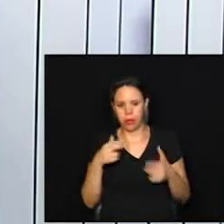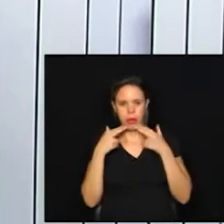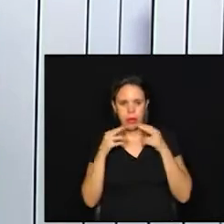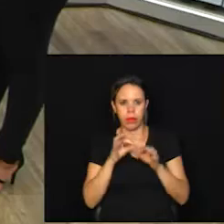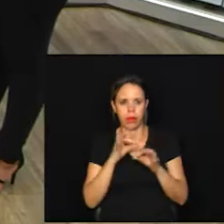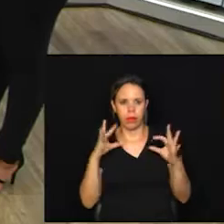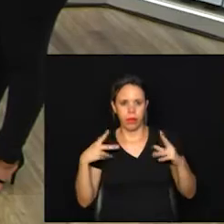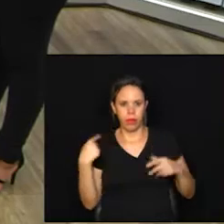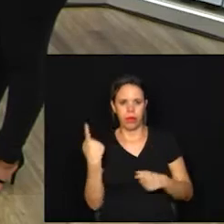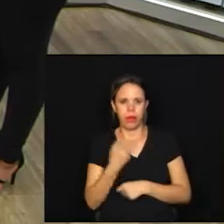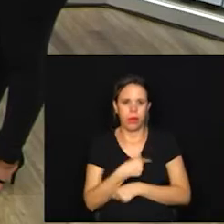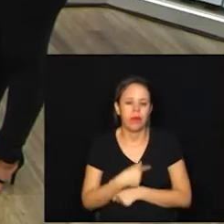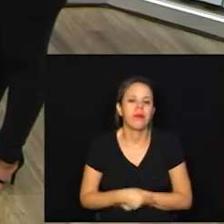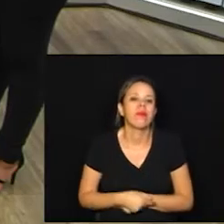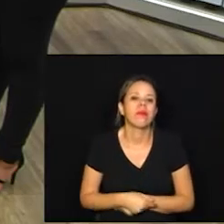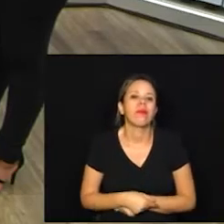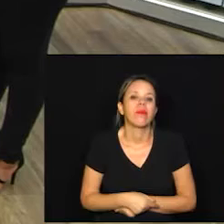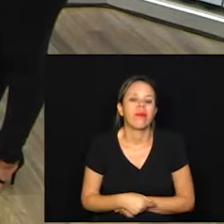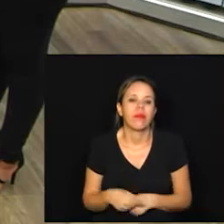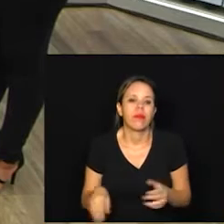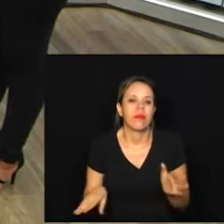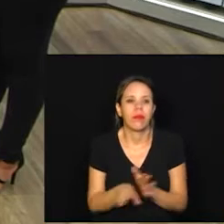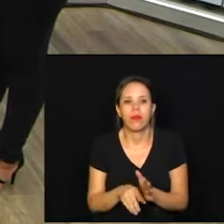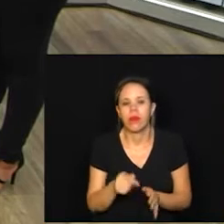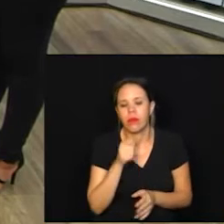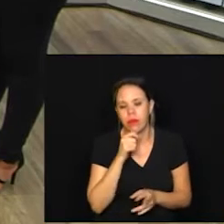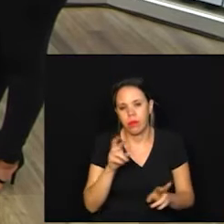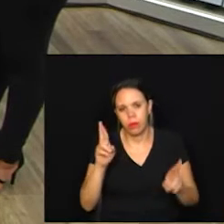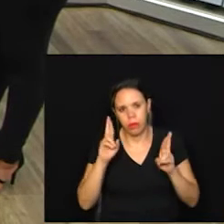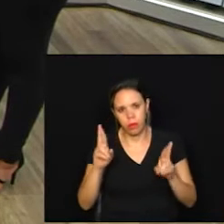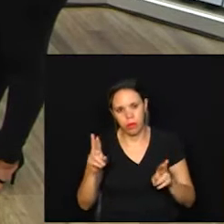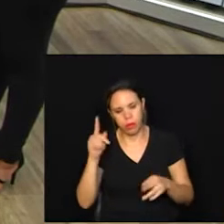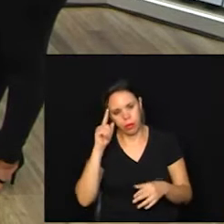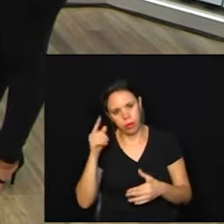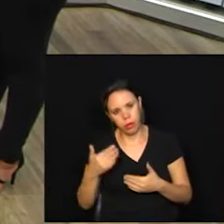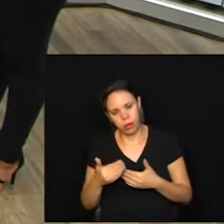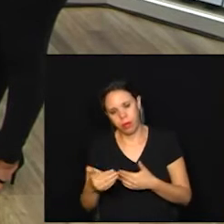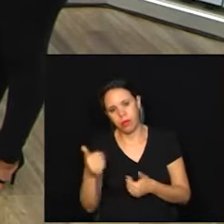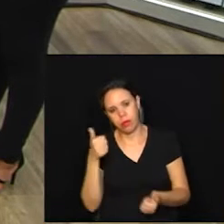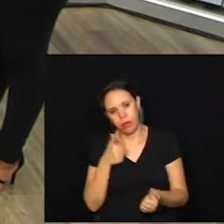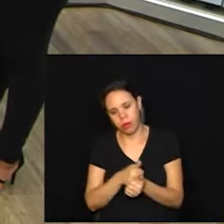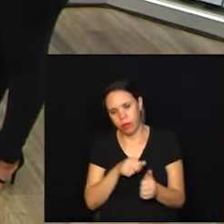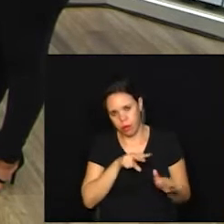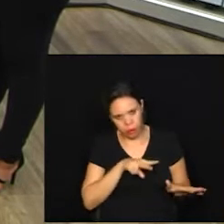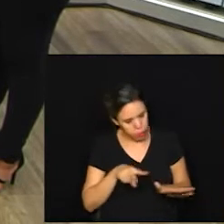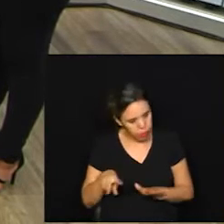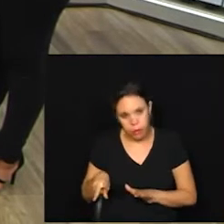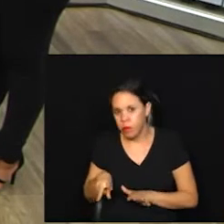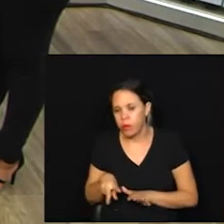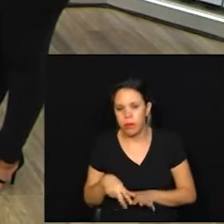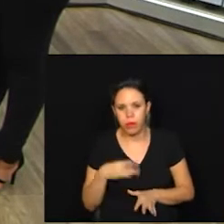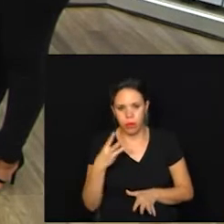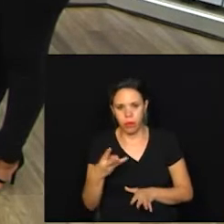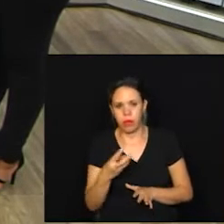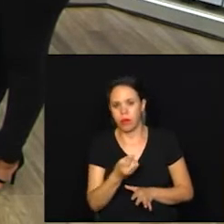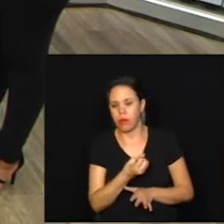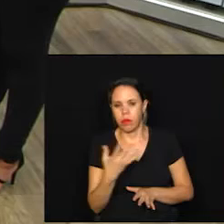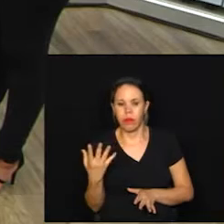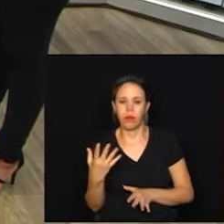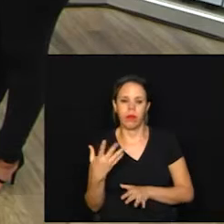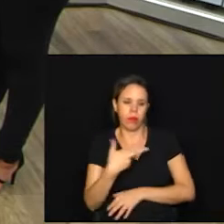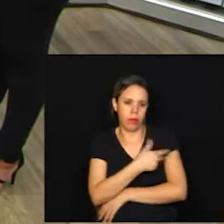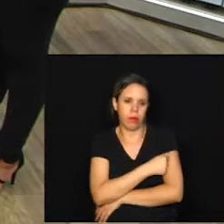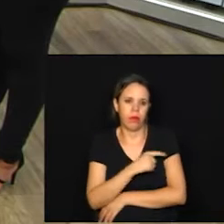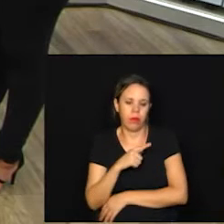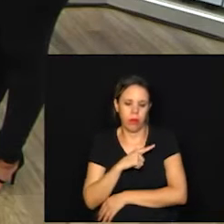notícia para todos nós. Deve chegar aí, espero que nos próximos dias, nas próximas semanas, uma terceira vacina. Então, a gente